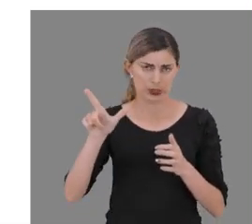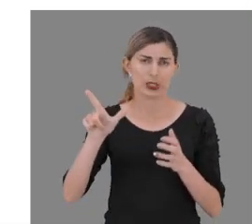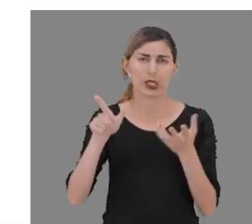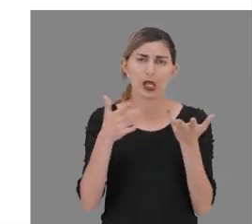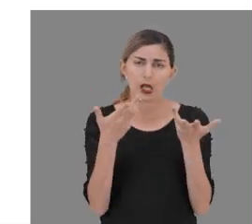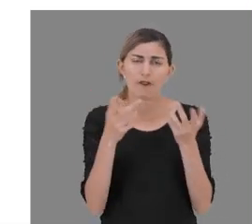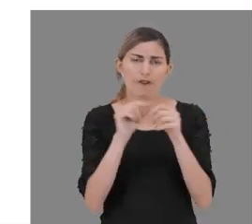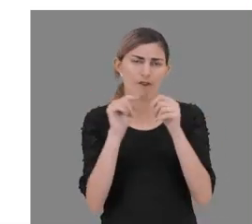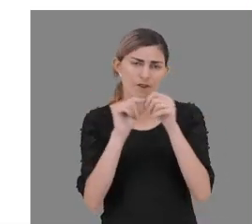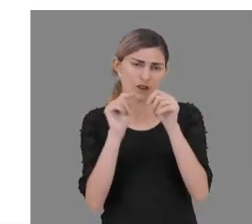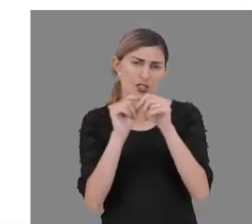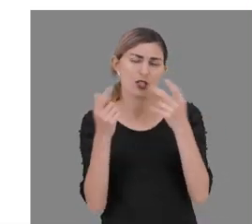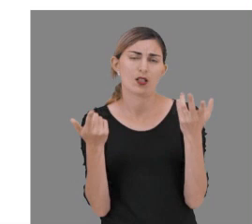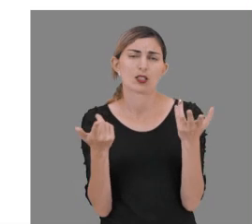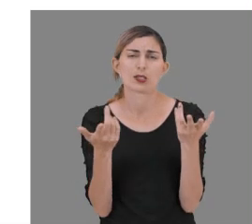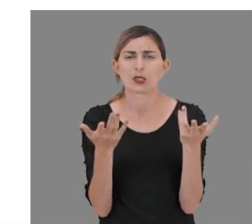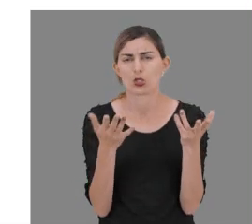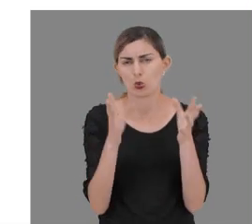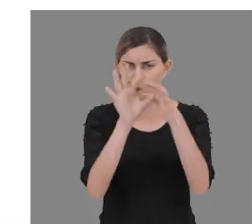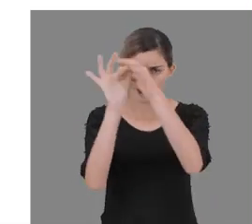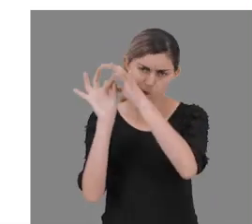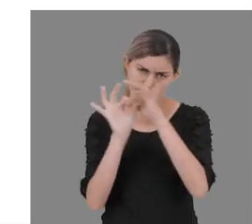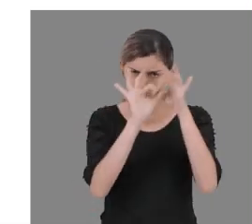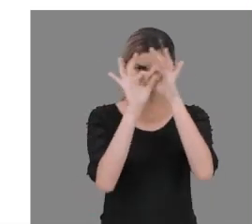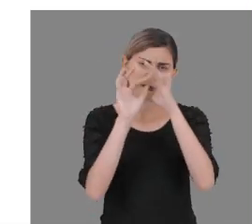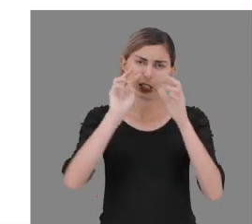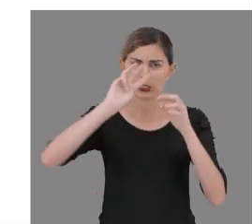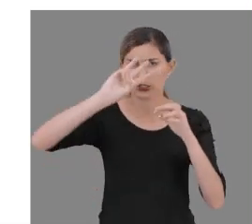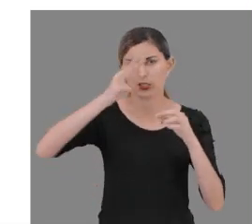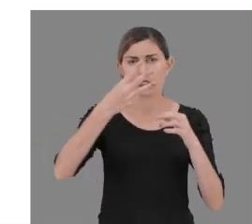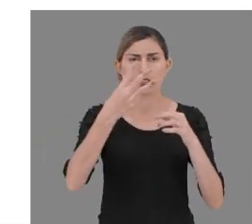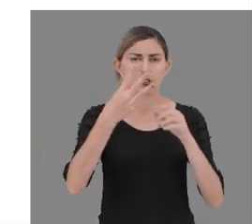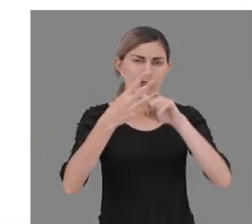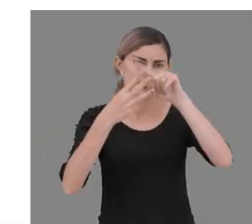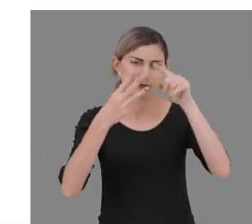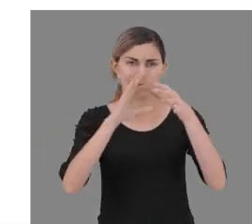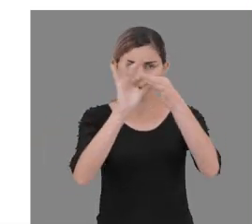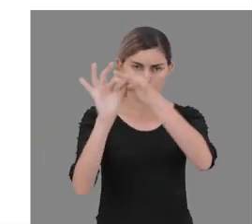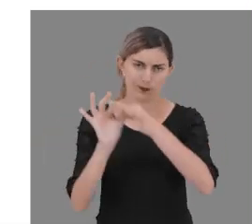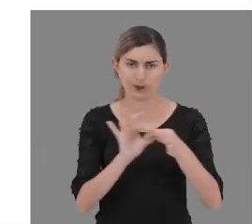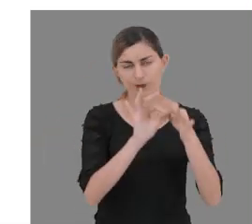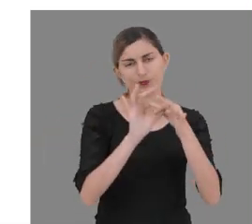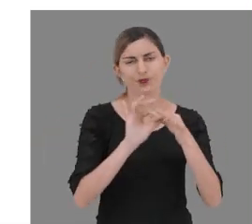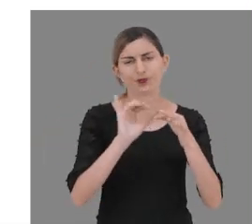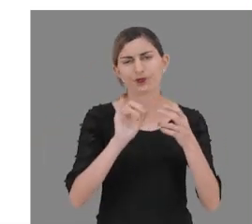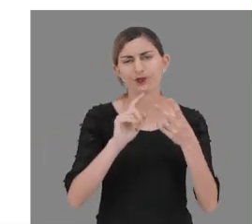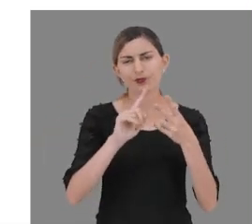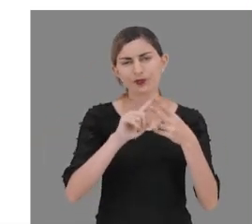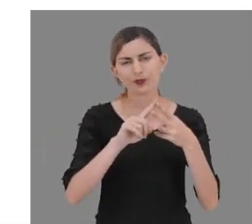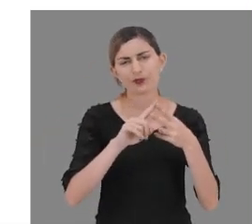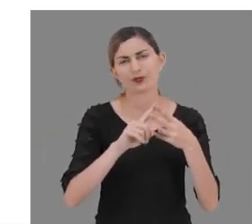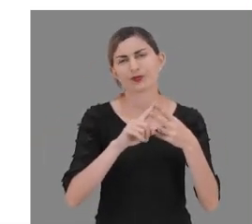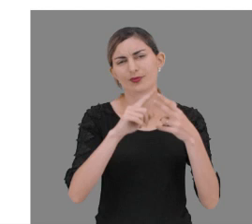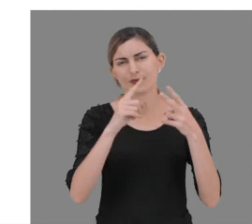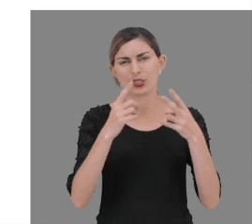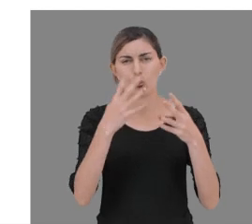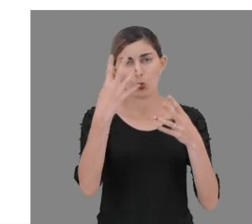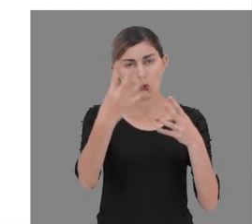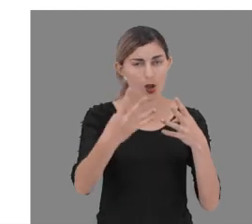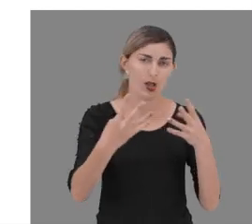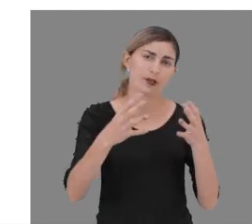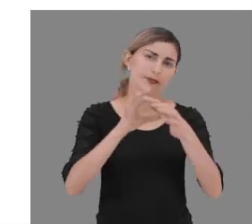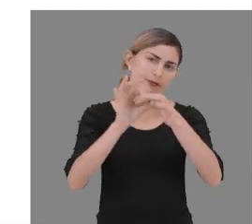outra entidade fazendo um conjunto de 3 entidades, teríamos um ternário.